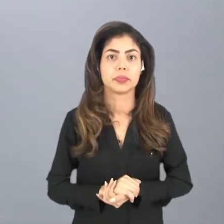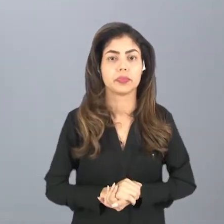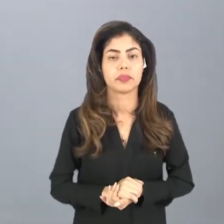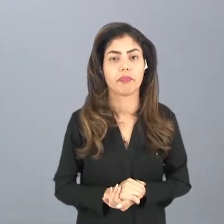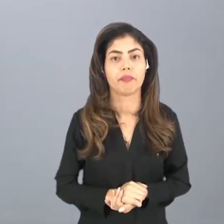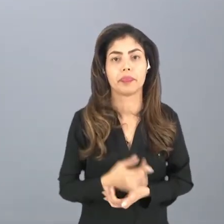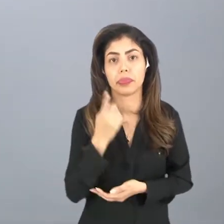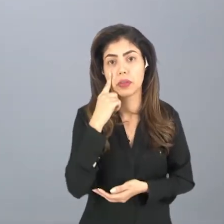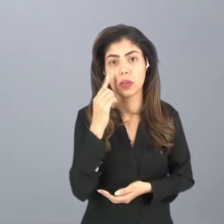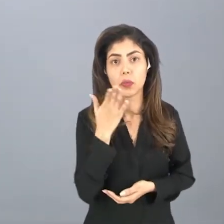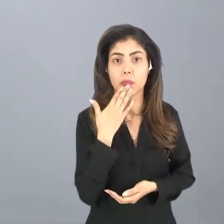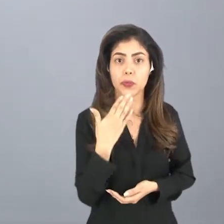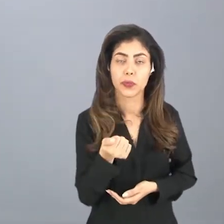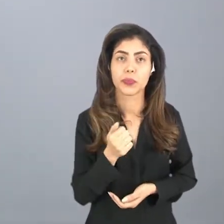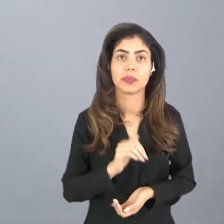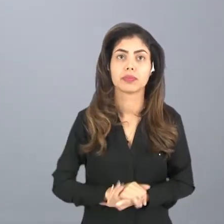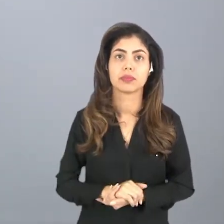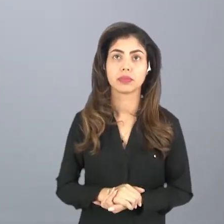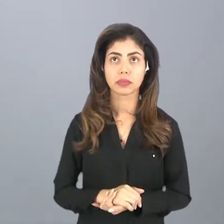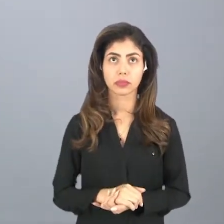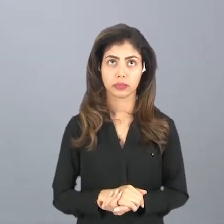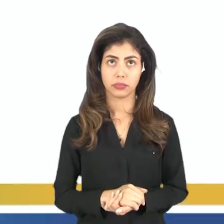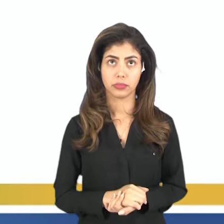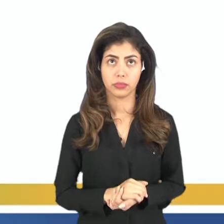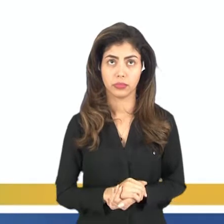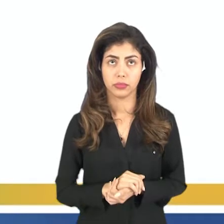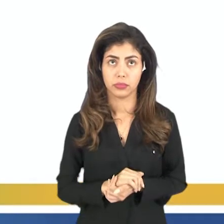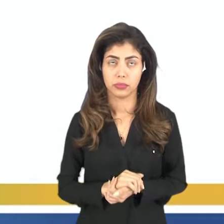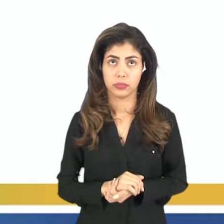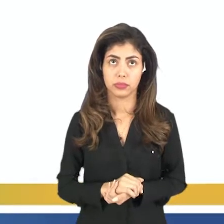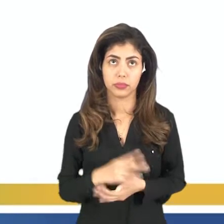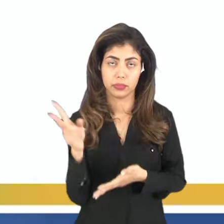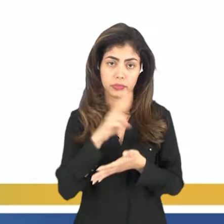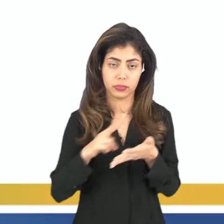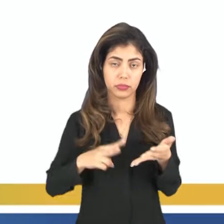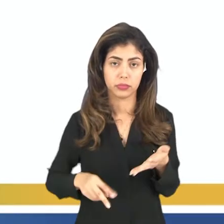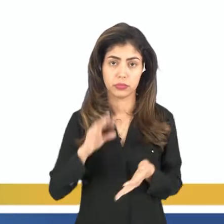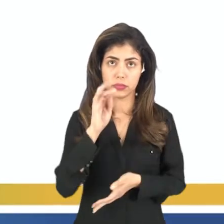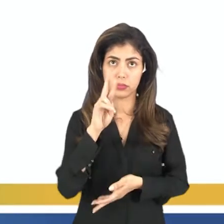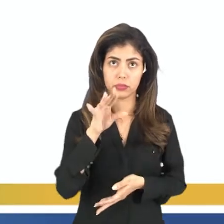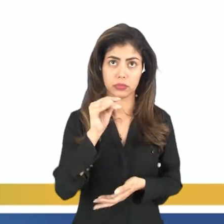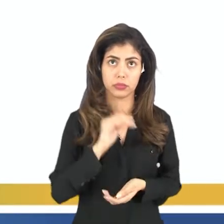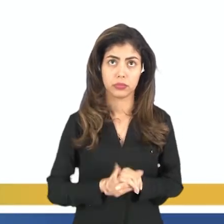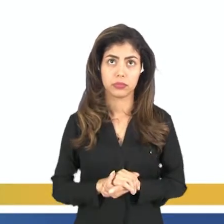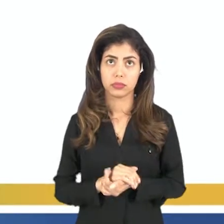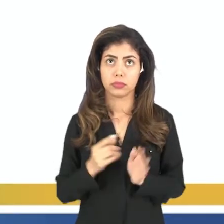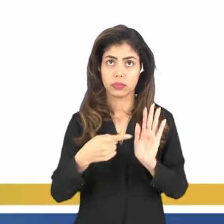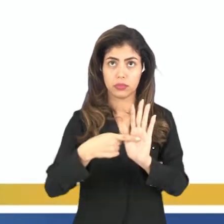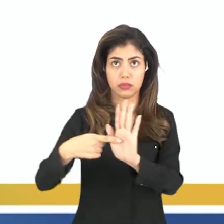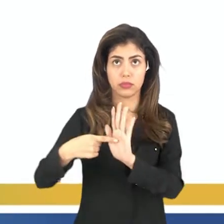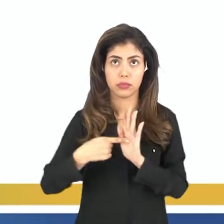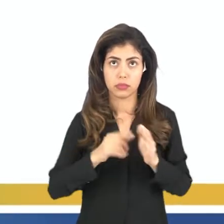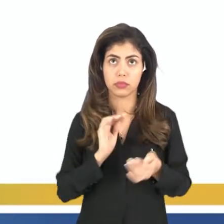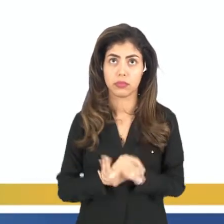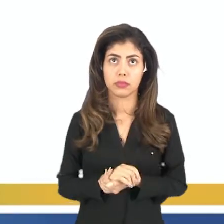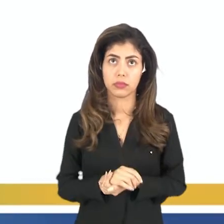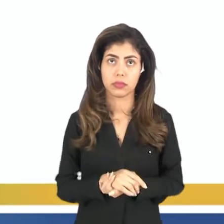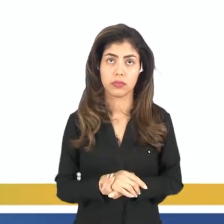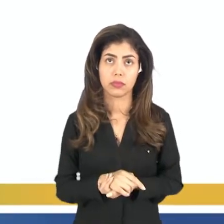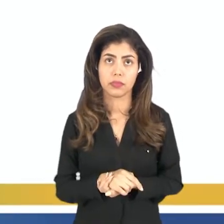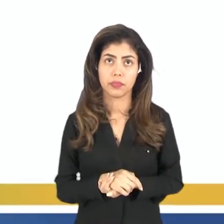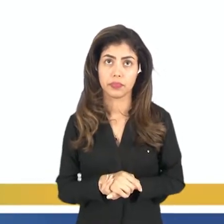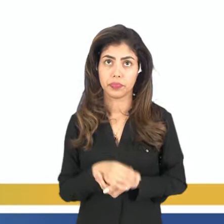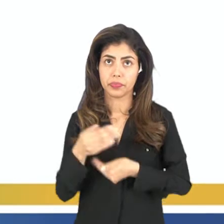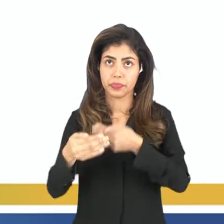Vamos entender um pouquinho melhor como isso funciona. El concepto de lectura crítica hace referencia a la técnica o al proceso